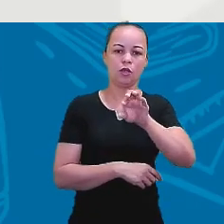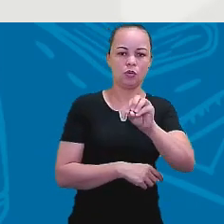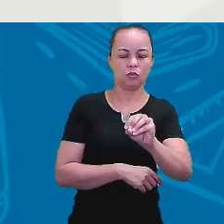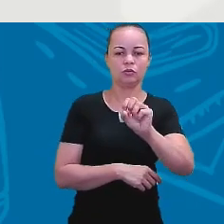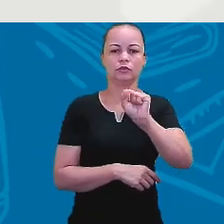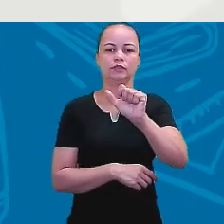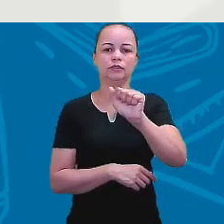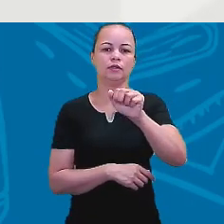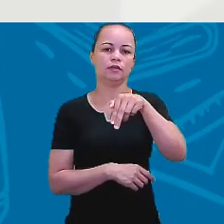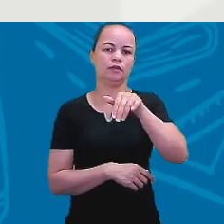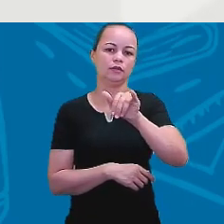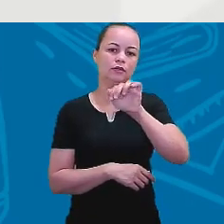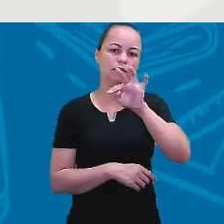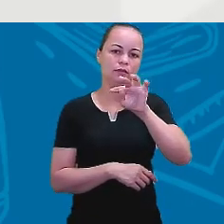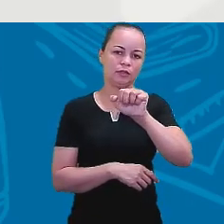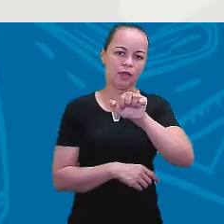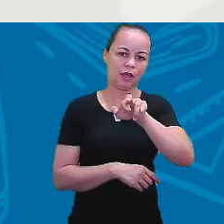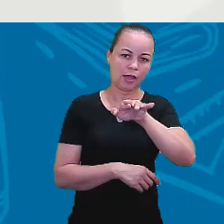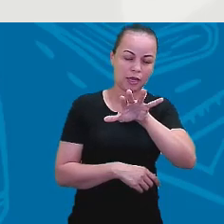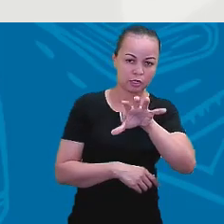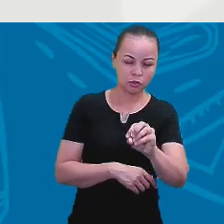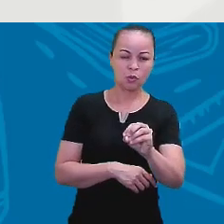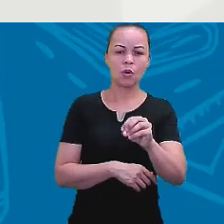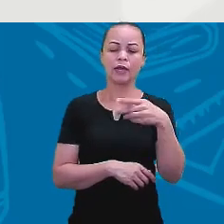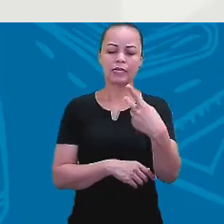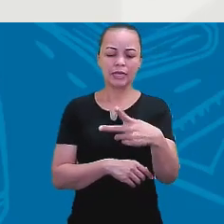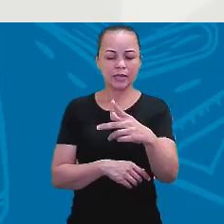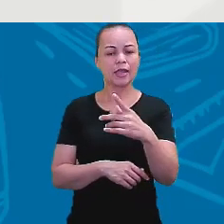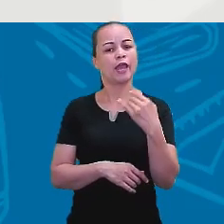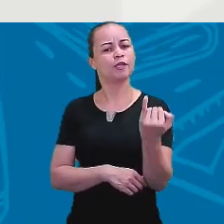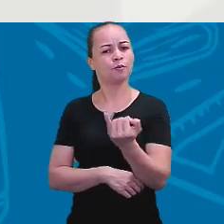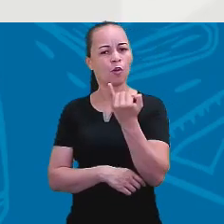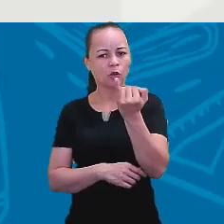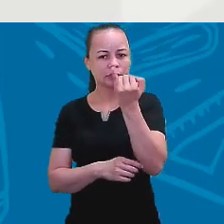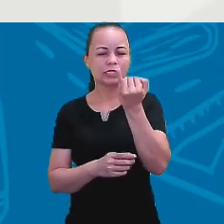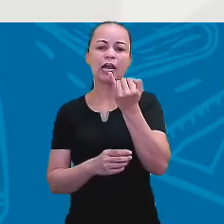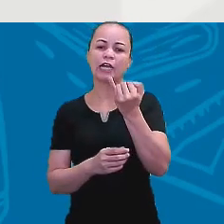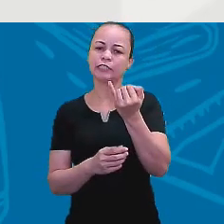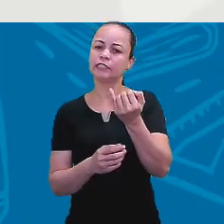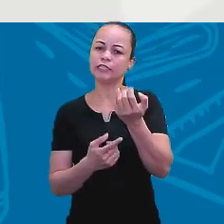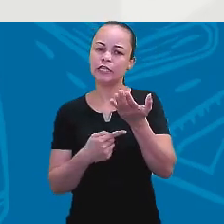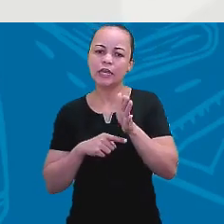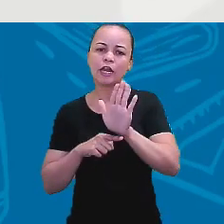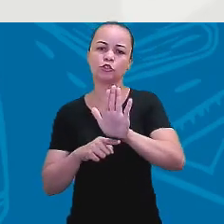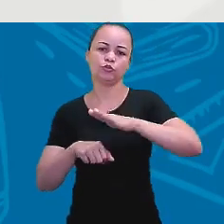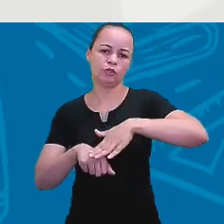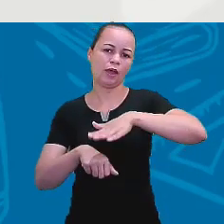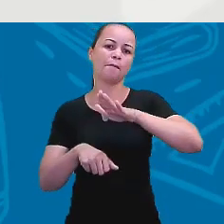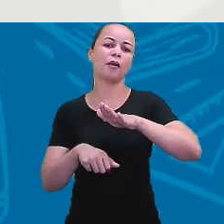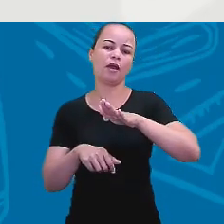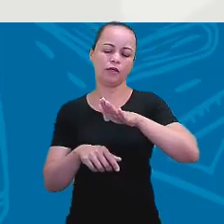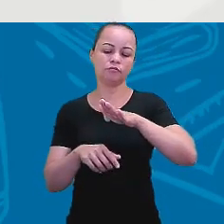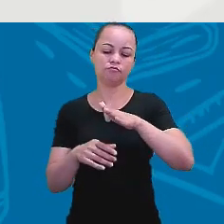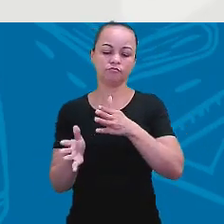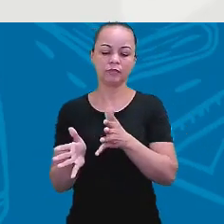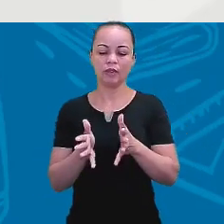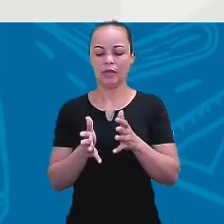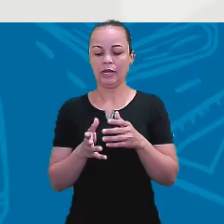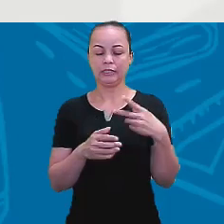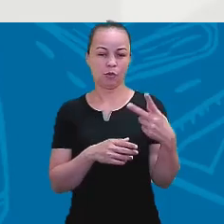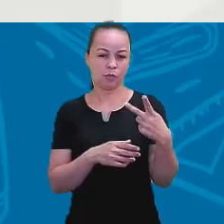né, que é bem mais ecologicamente sustentável, né? E muitas vezes nesses lixões a gente